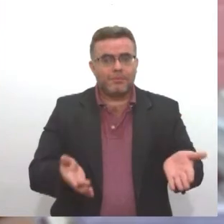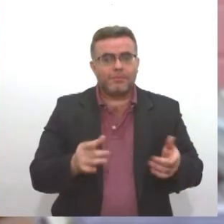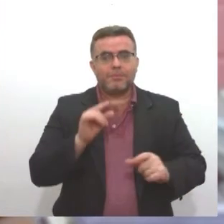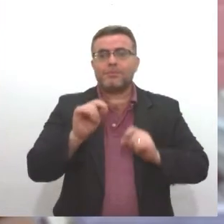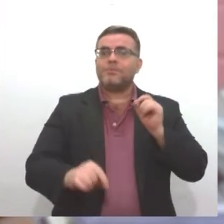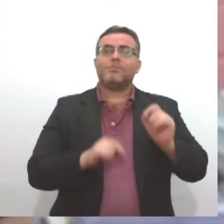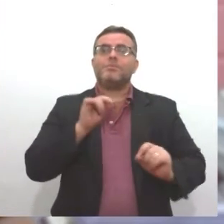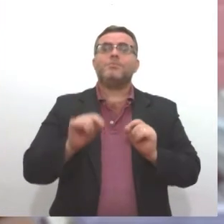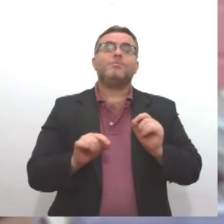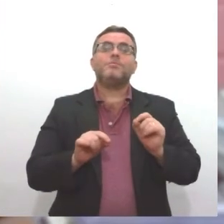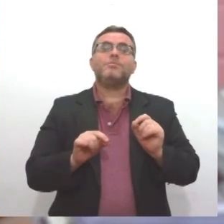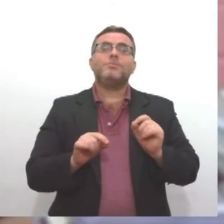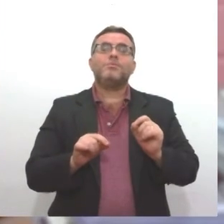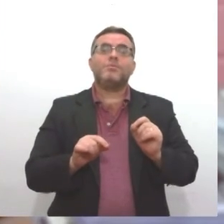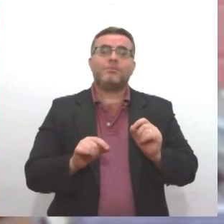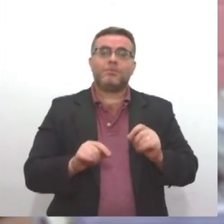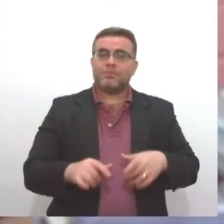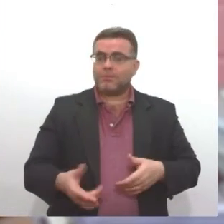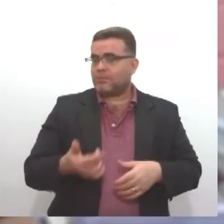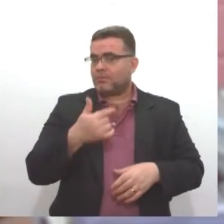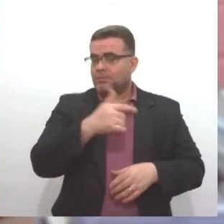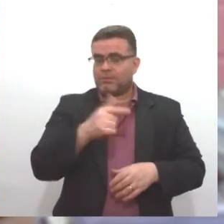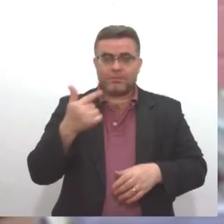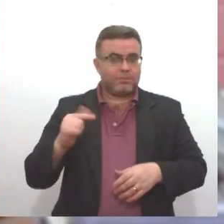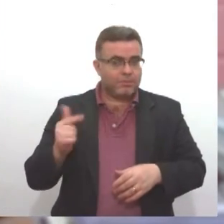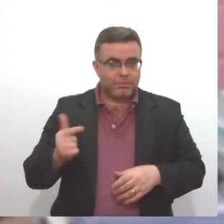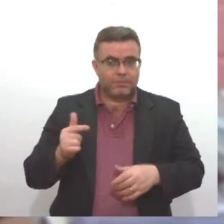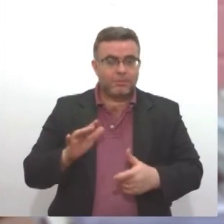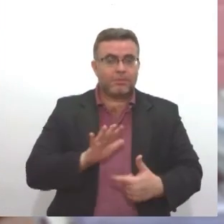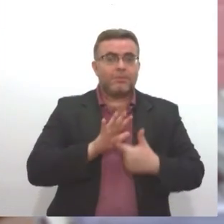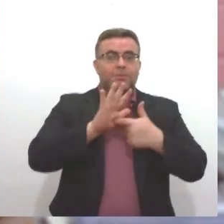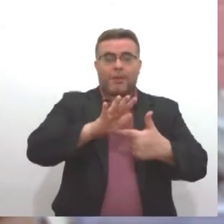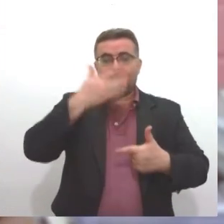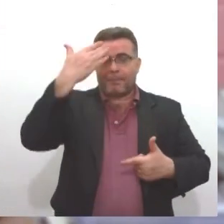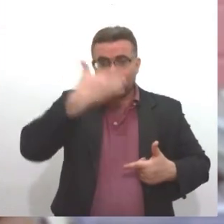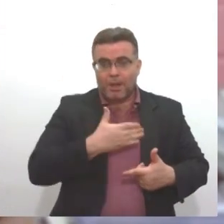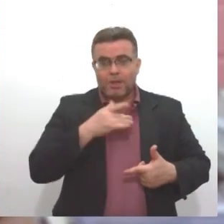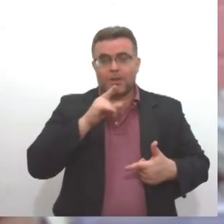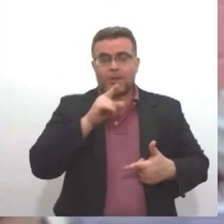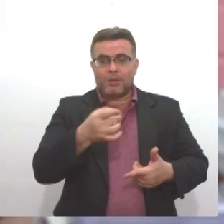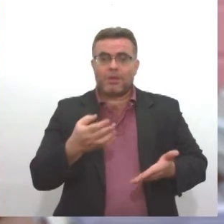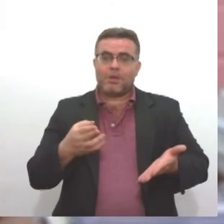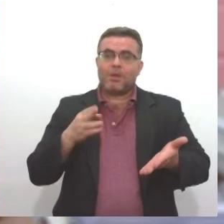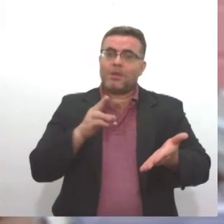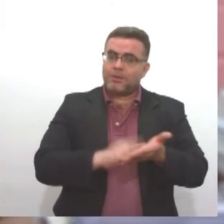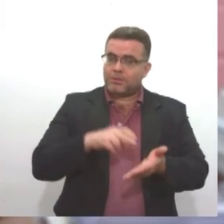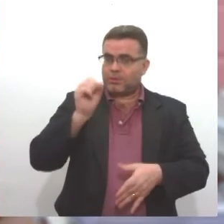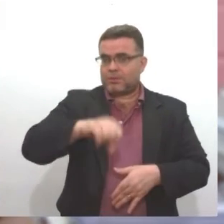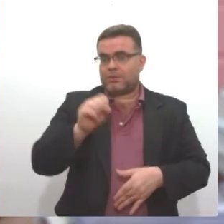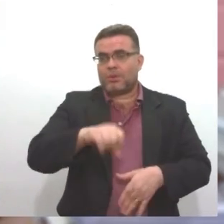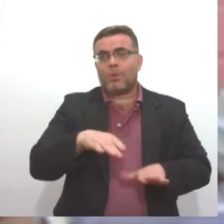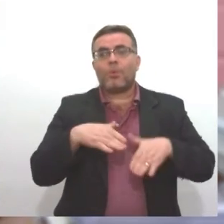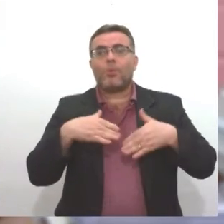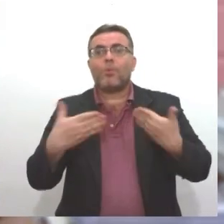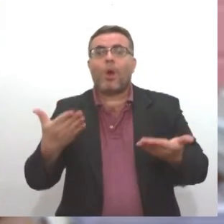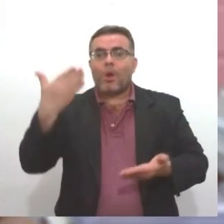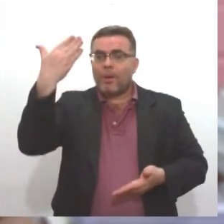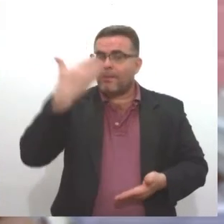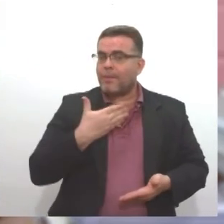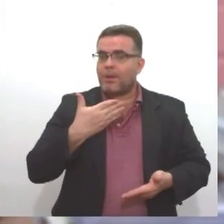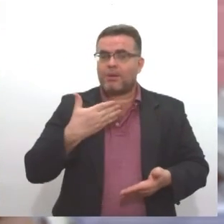que não existem evidências concretas que você possa afirmar sim, existe alguma espécie de